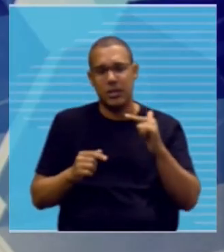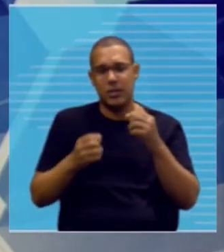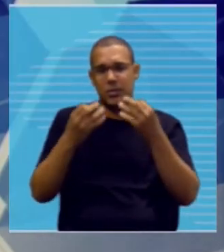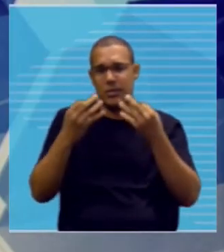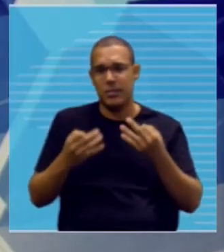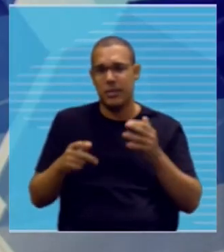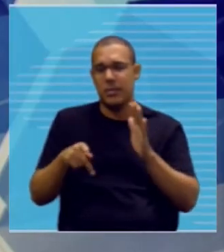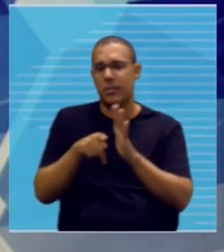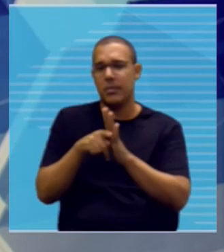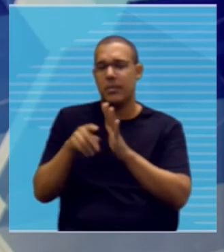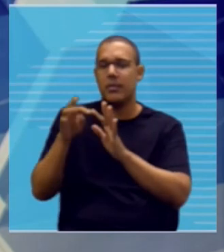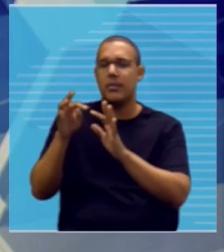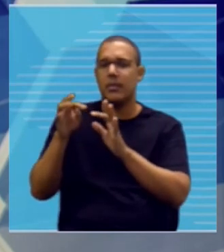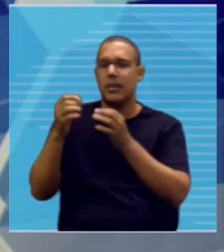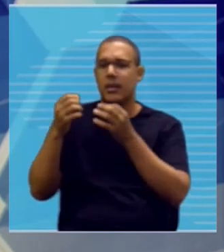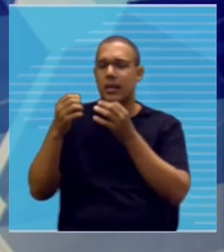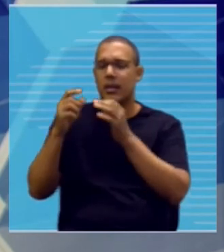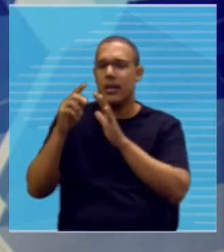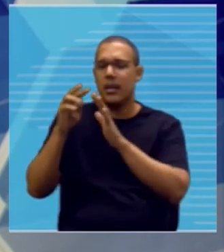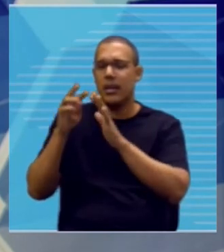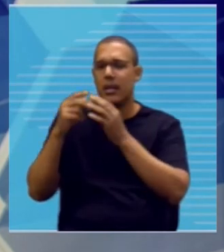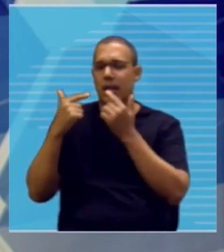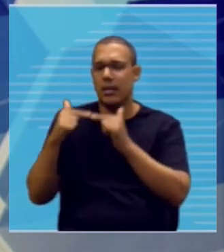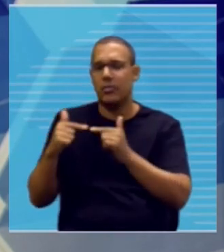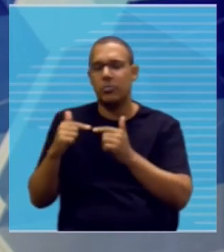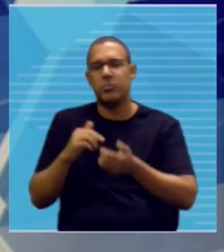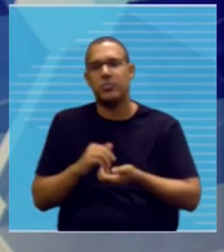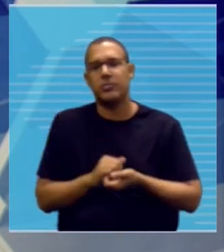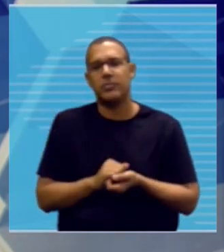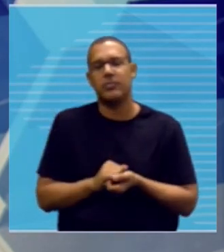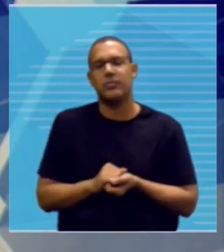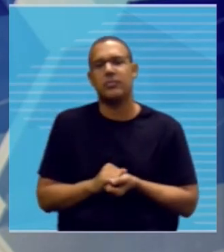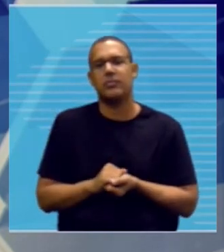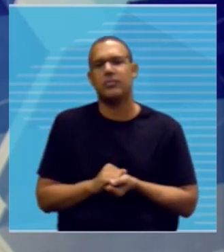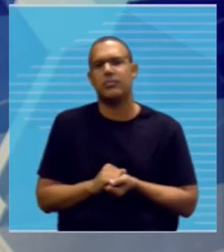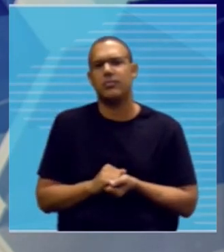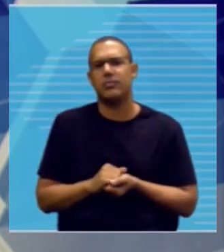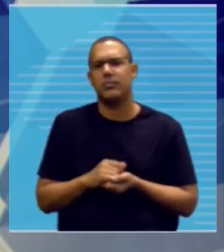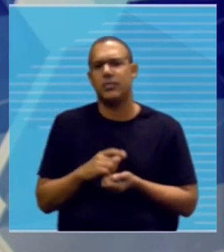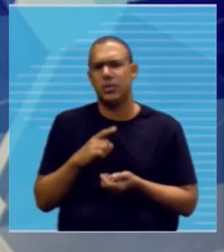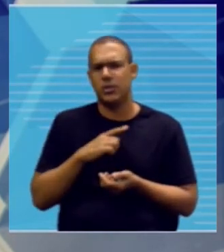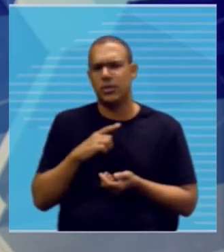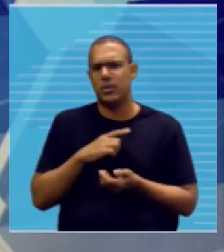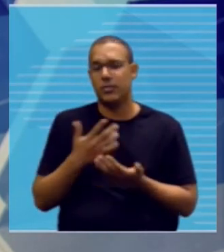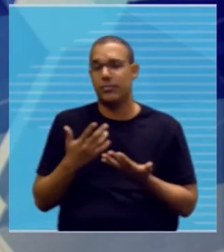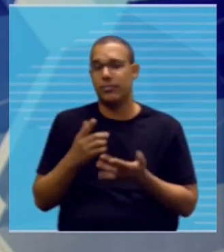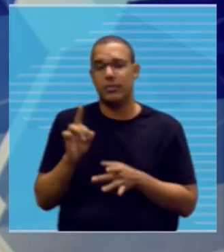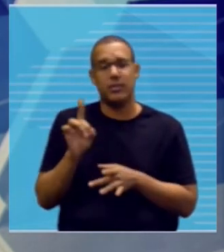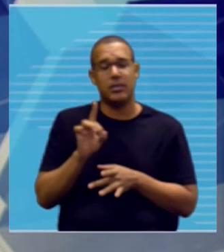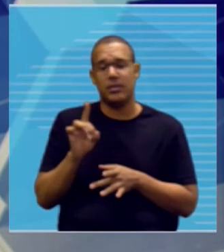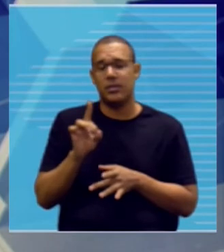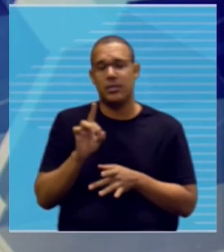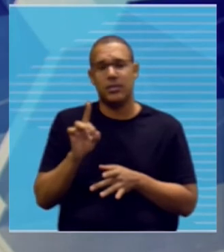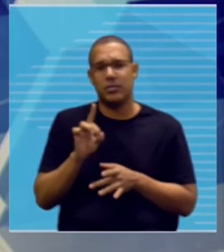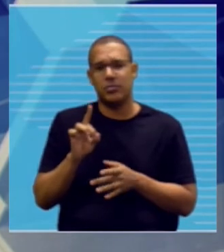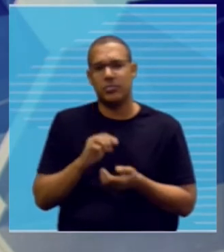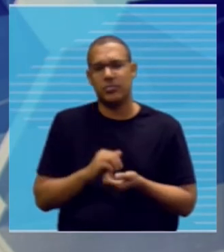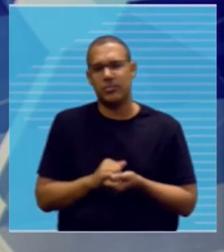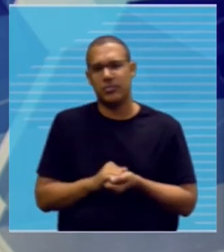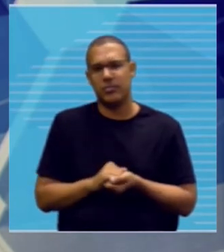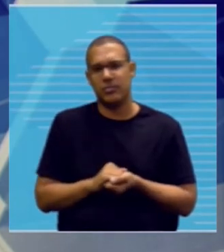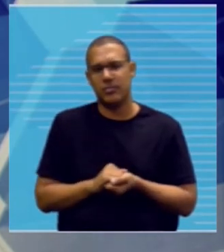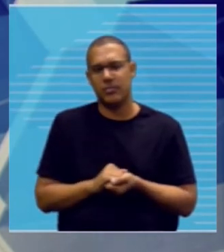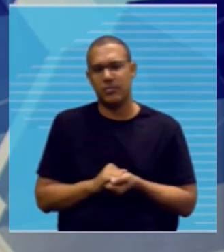então dicionário é um exemplo de metalinguagem nós temos isso gente não nosso texto essa expressão